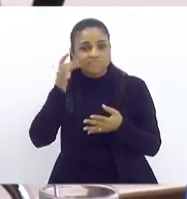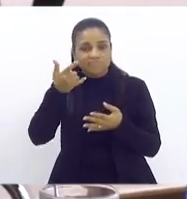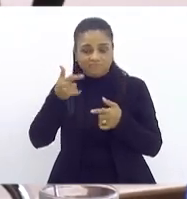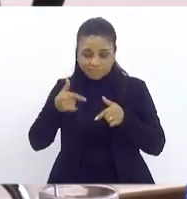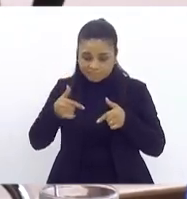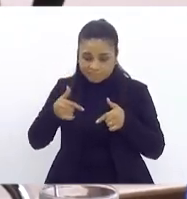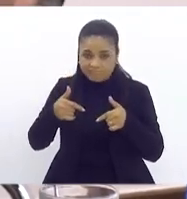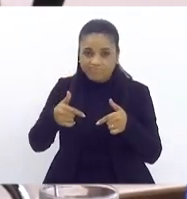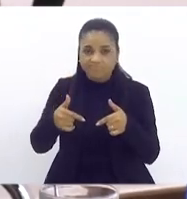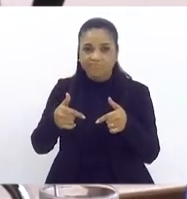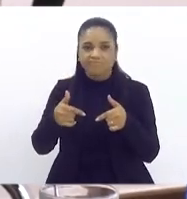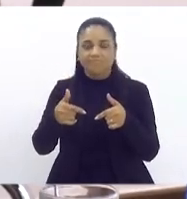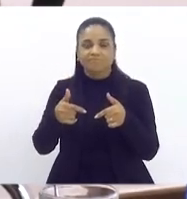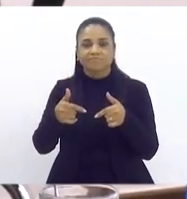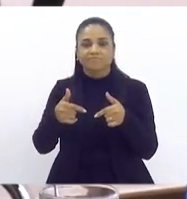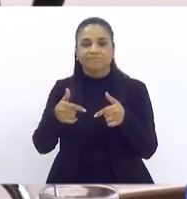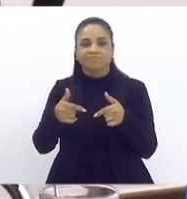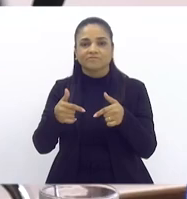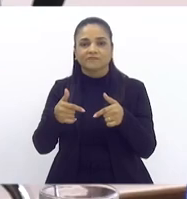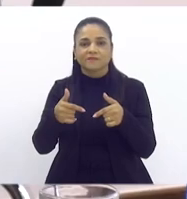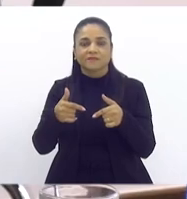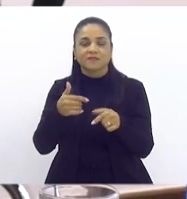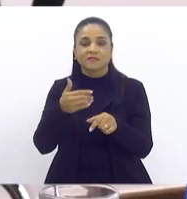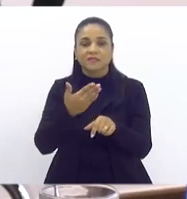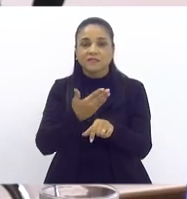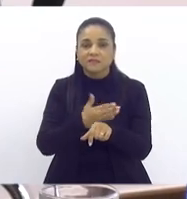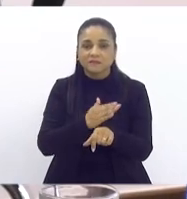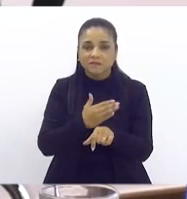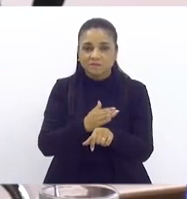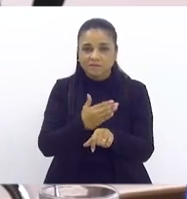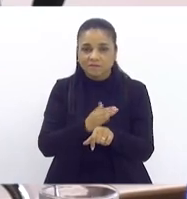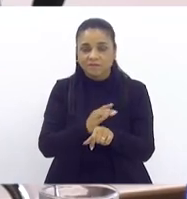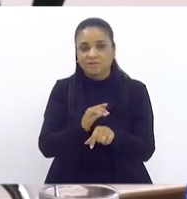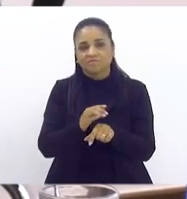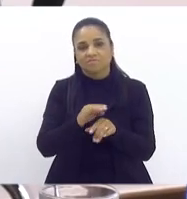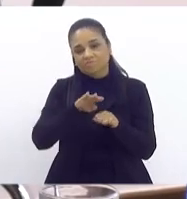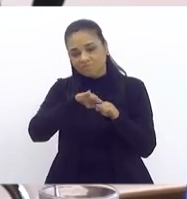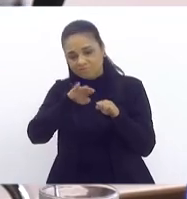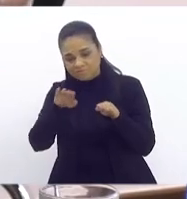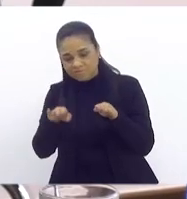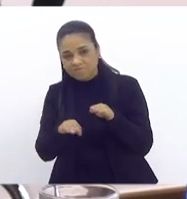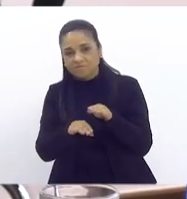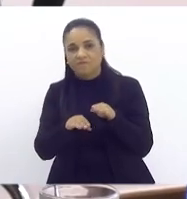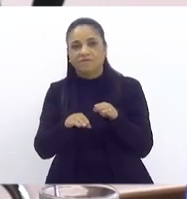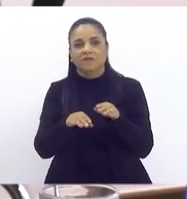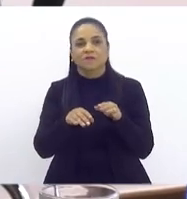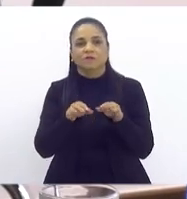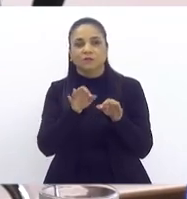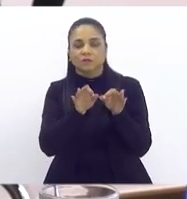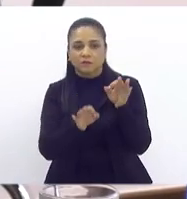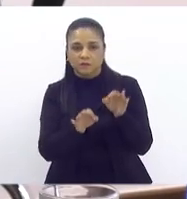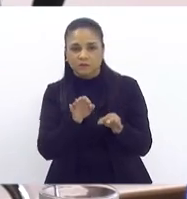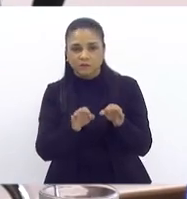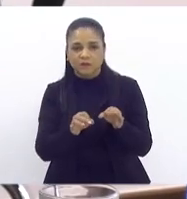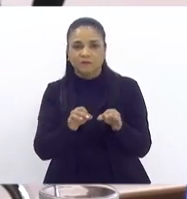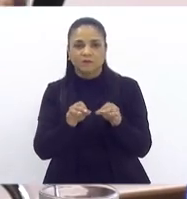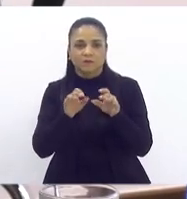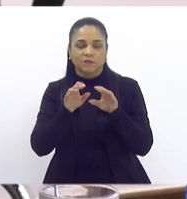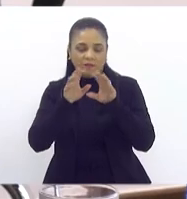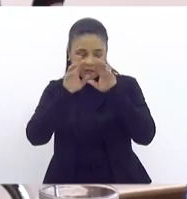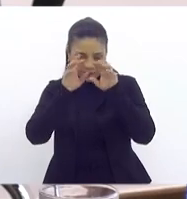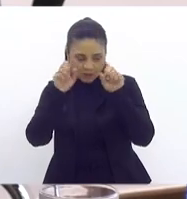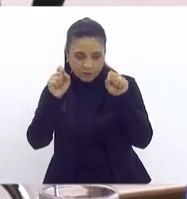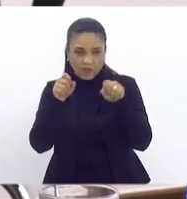tangenciar inspirar as práticas inferiores ou seja dos tribunais regionais